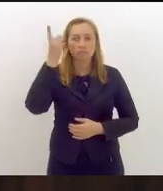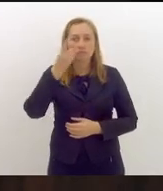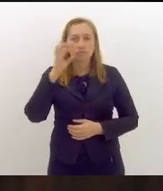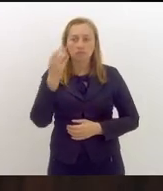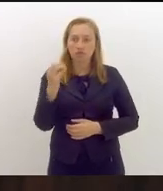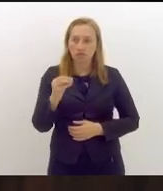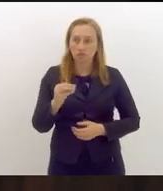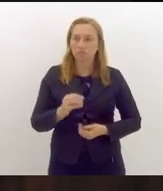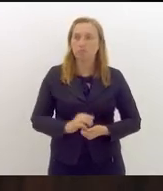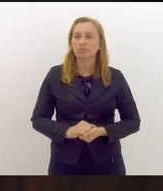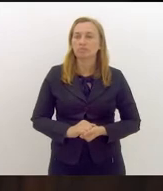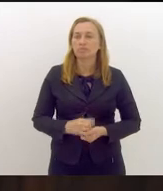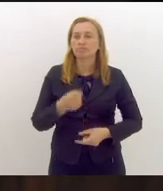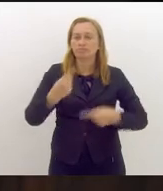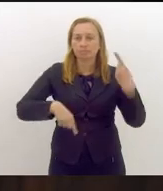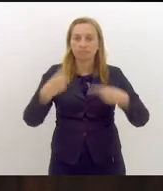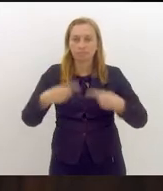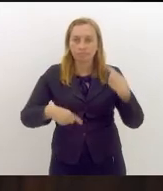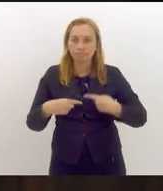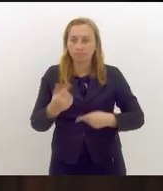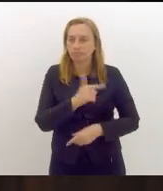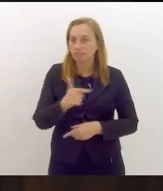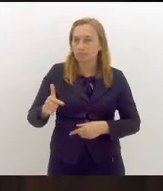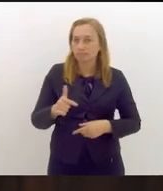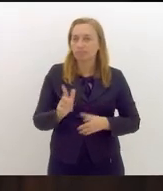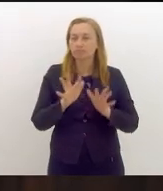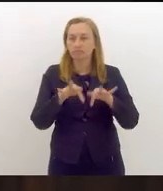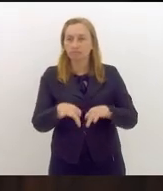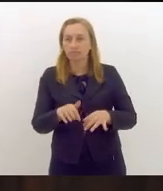Tiago Pampulha em discussão